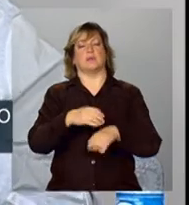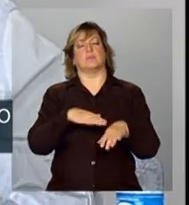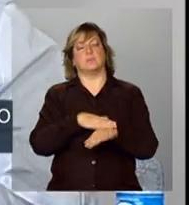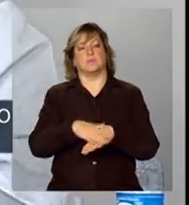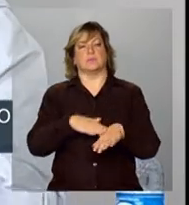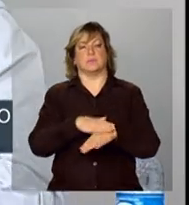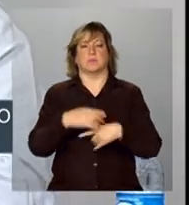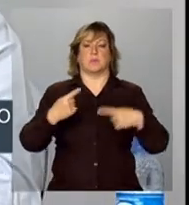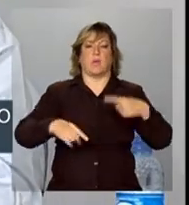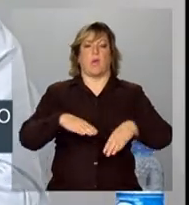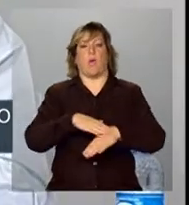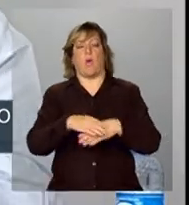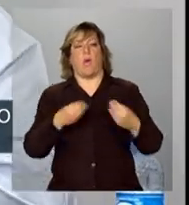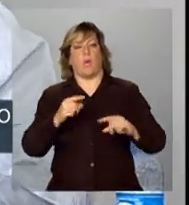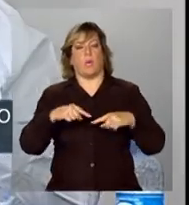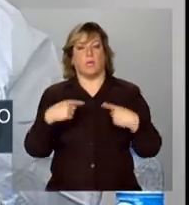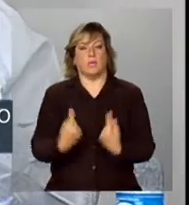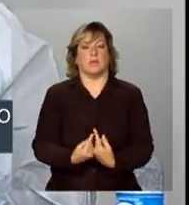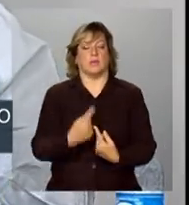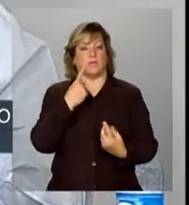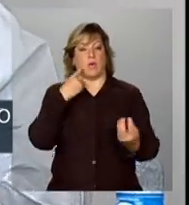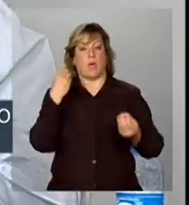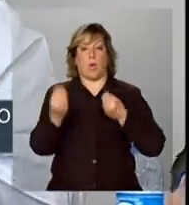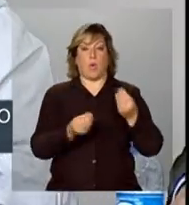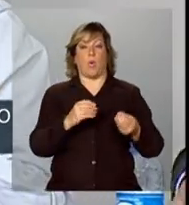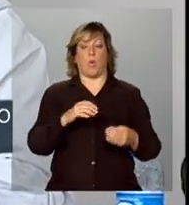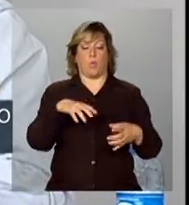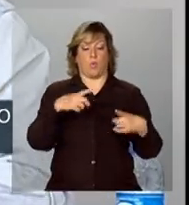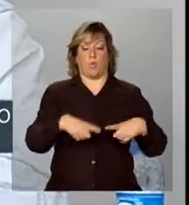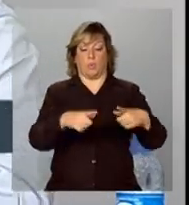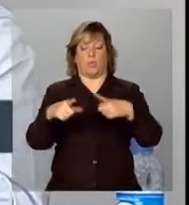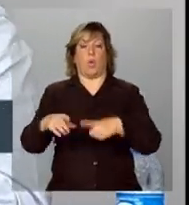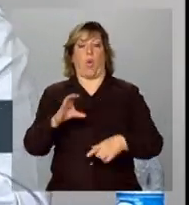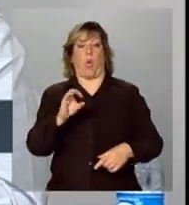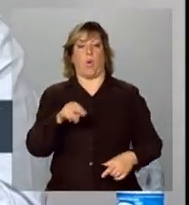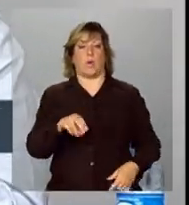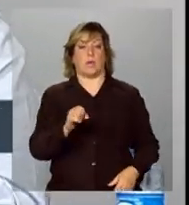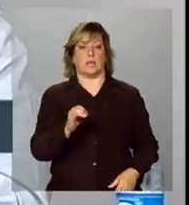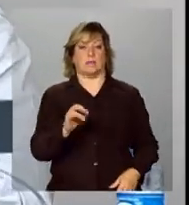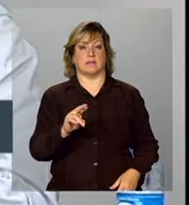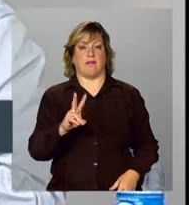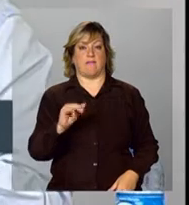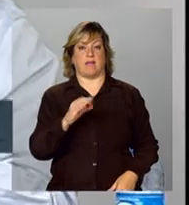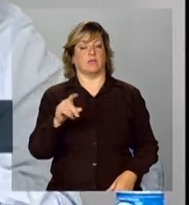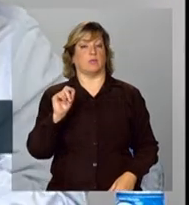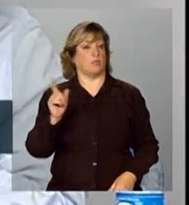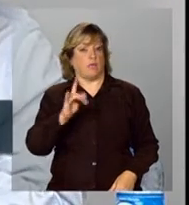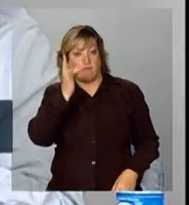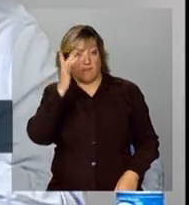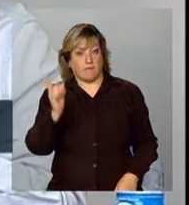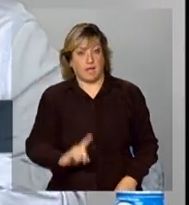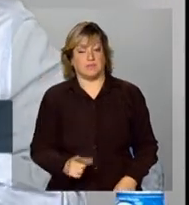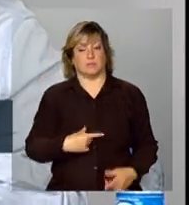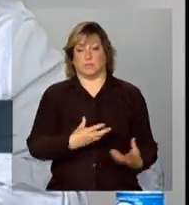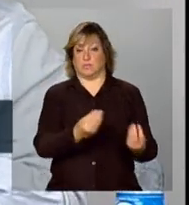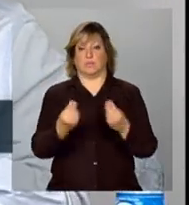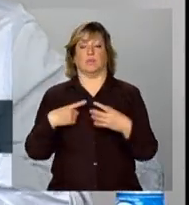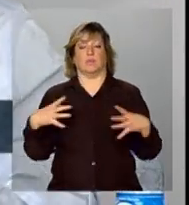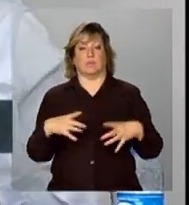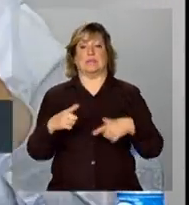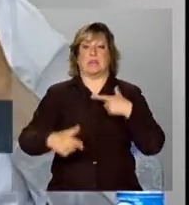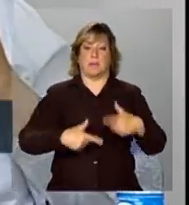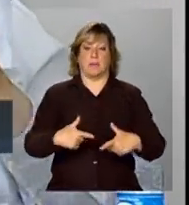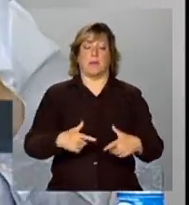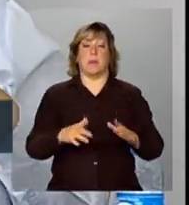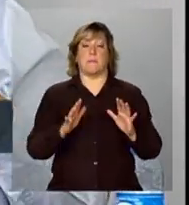várias possibilidades de modelos de gestão de unidades de conservação no Brasil. Ou seja, não é fácil. Tá? Mas tem, por trás disso, uma